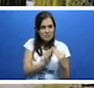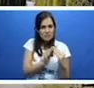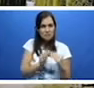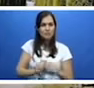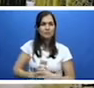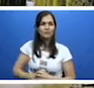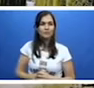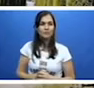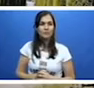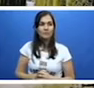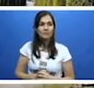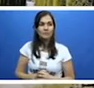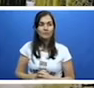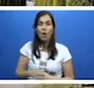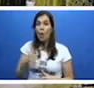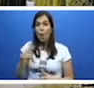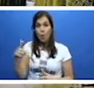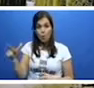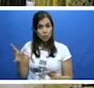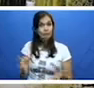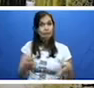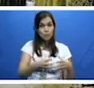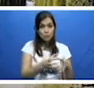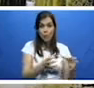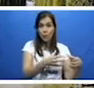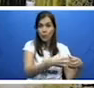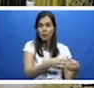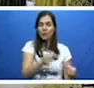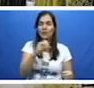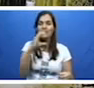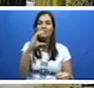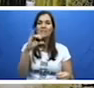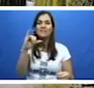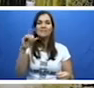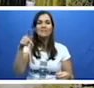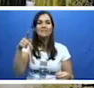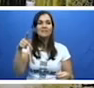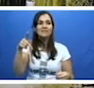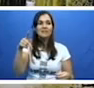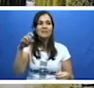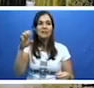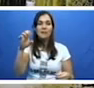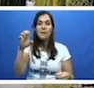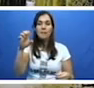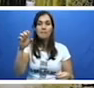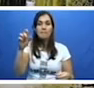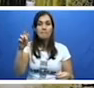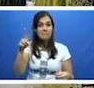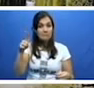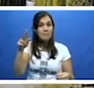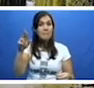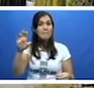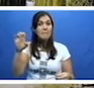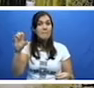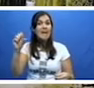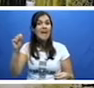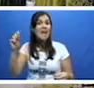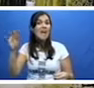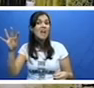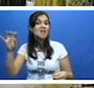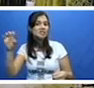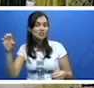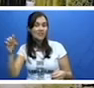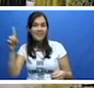Ciprestes é um outro grupo de gimnospermas também que ela é muito bonita e era utilizada para